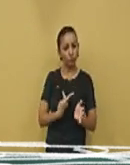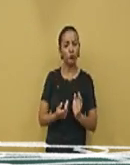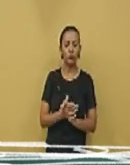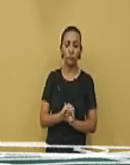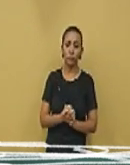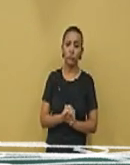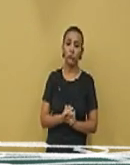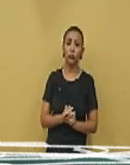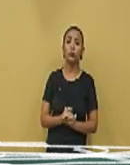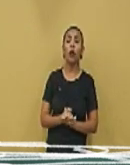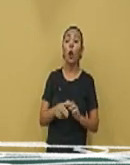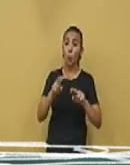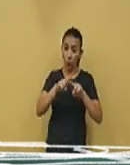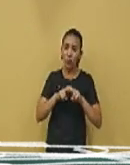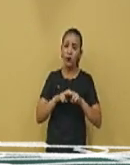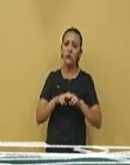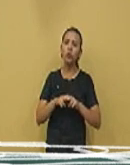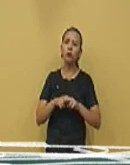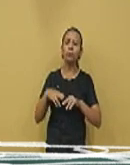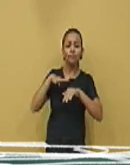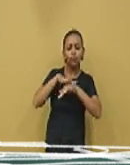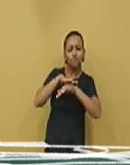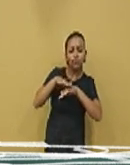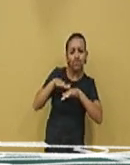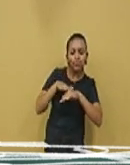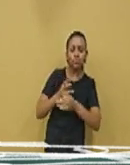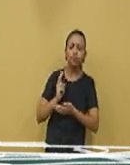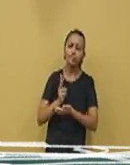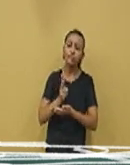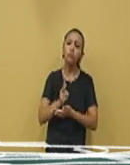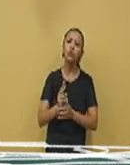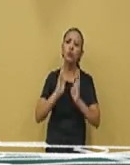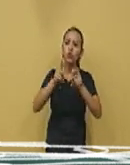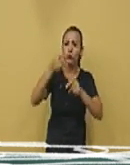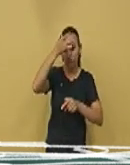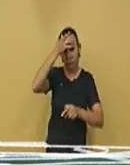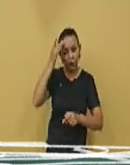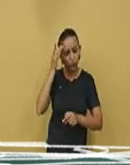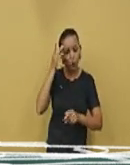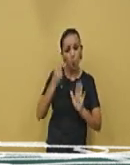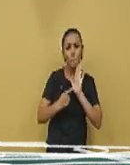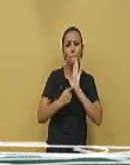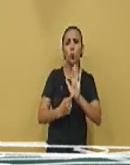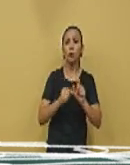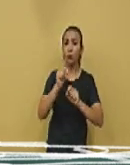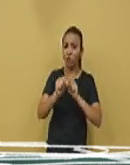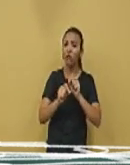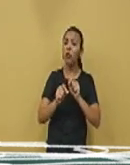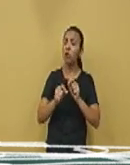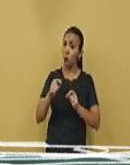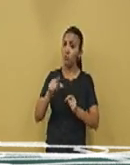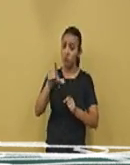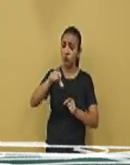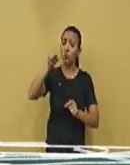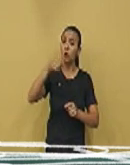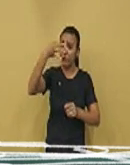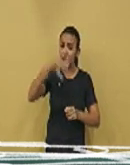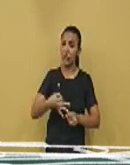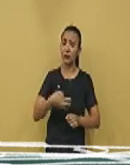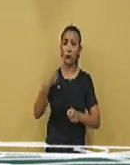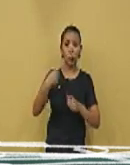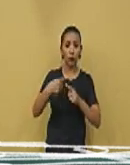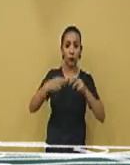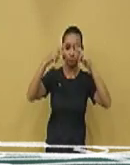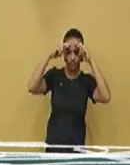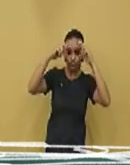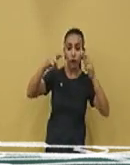Esse rico processo de diálogo contínuo com todos e todas tem nos demonstrado que estamos no caminho certo, pois o respeito